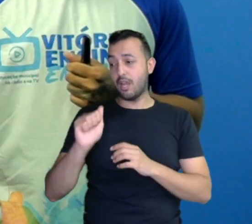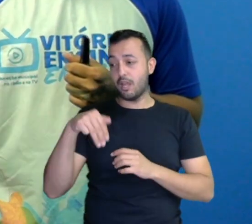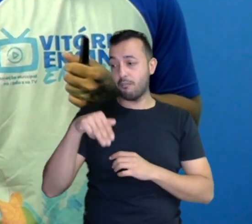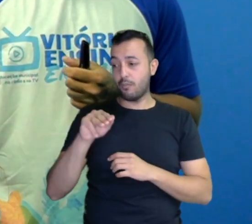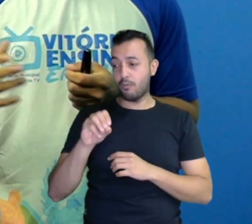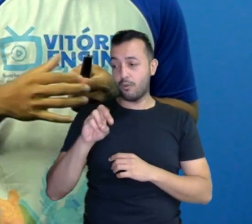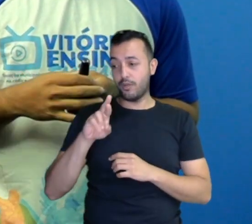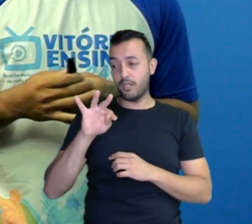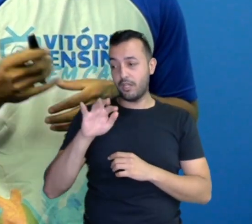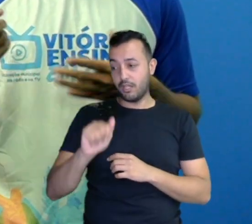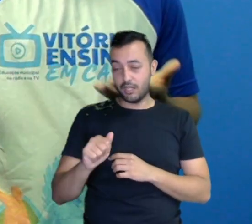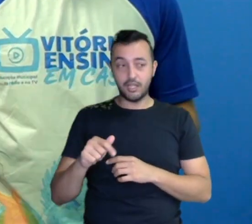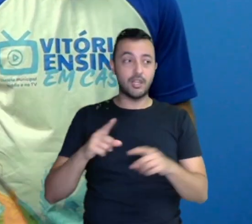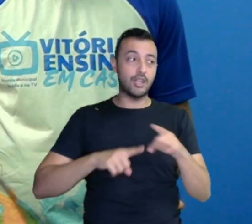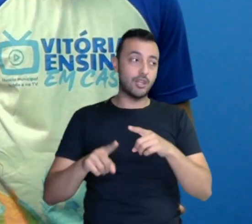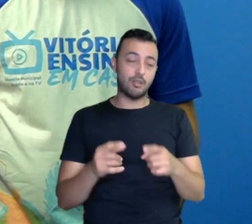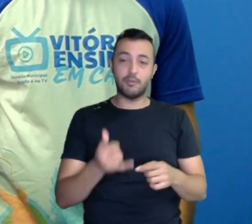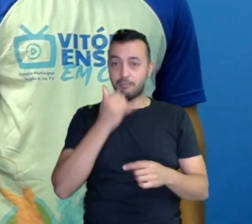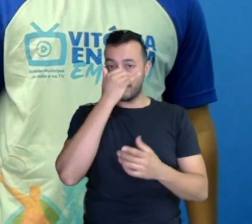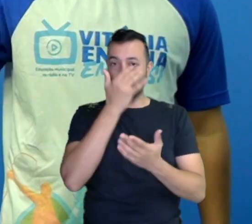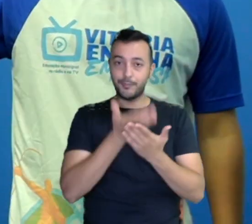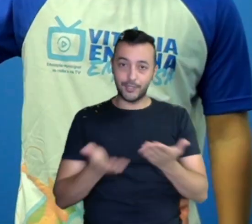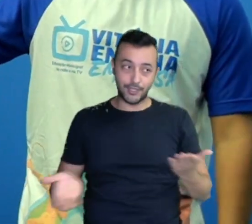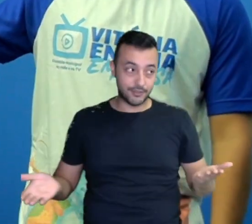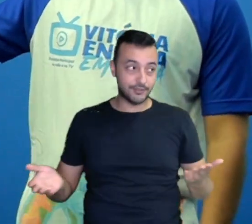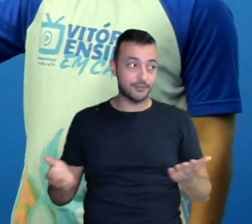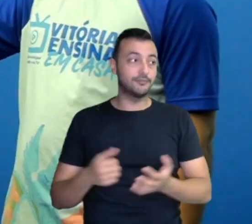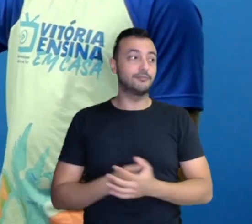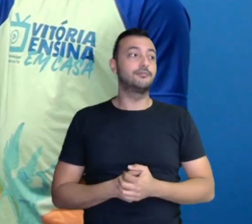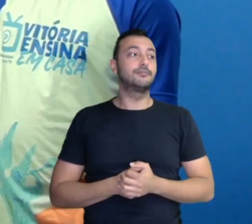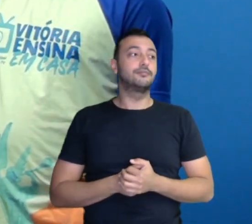perdem o domínio, né, para os assírios.